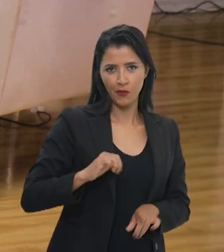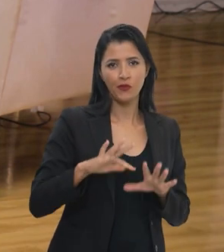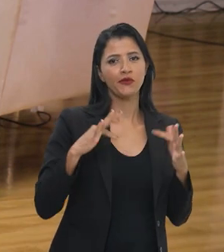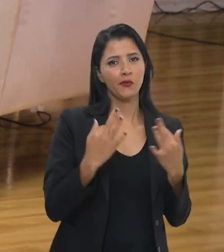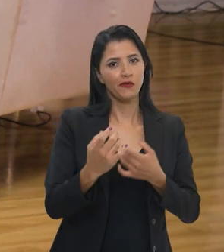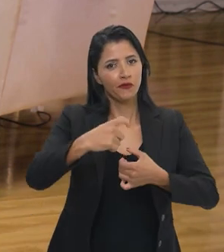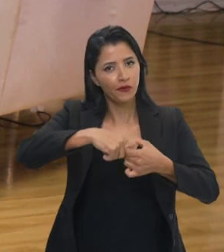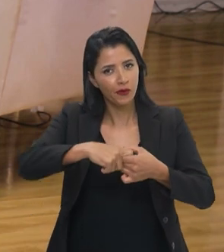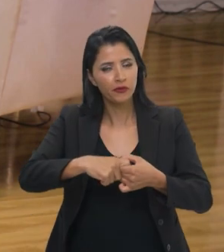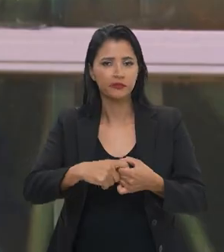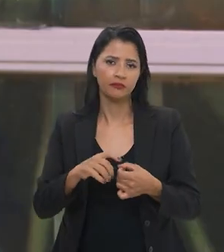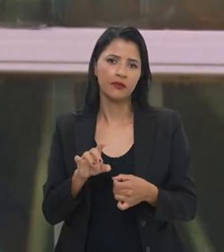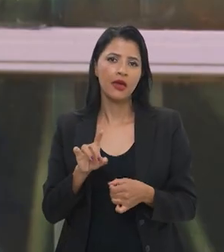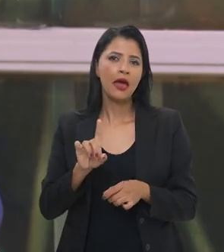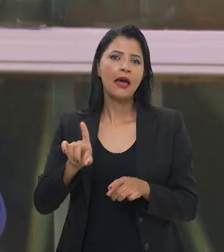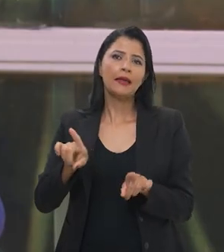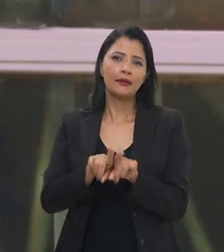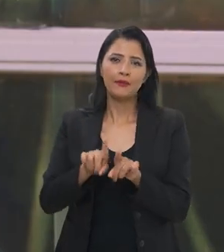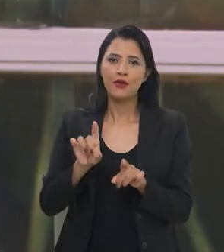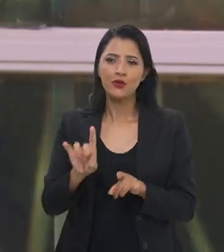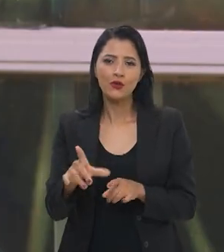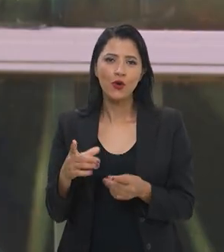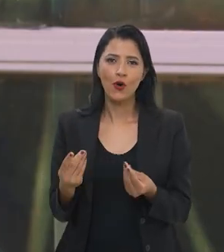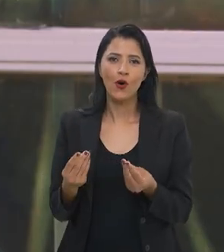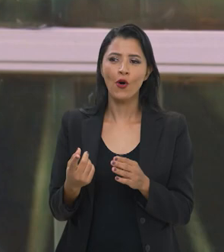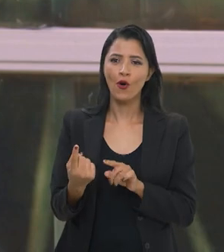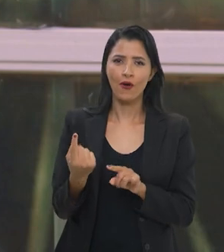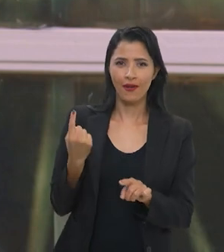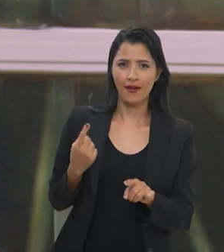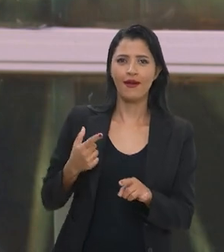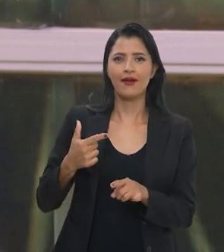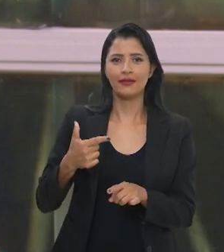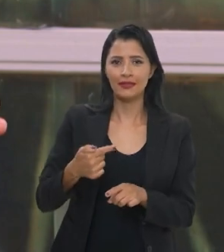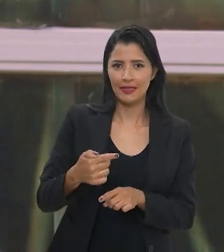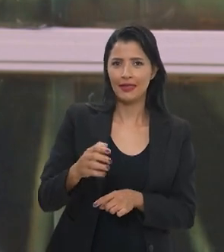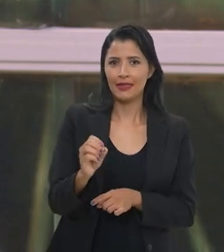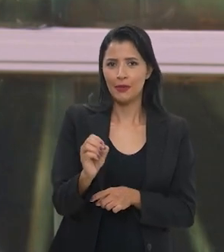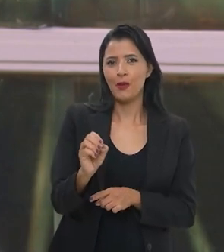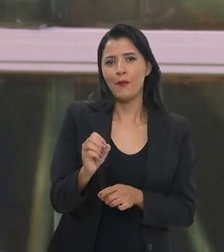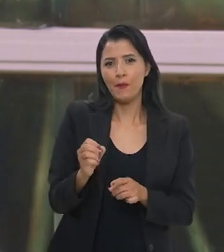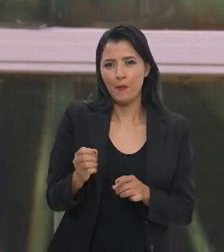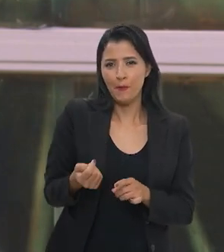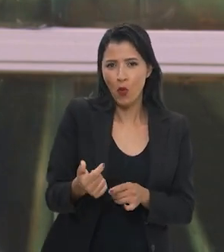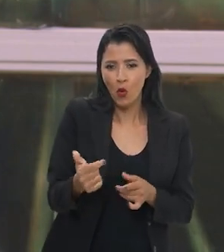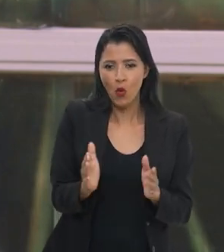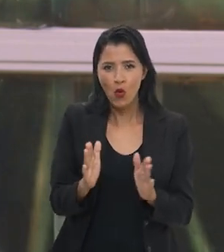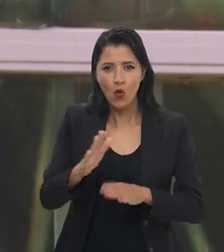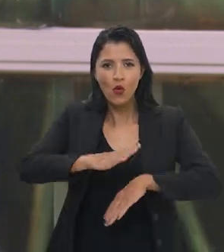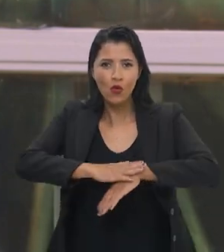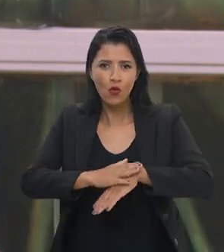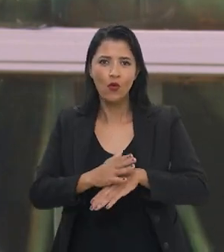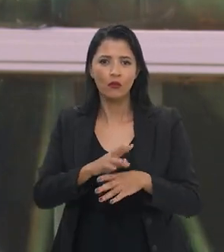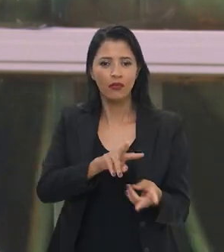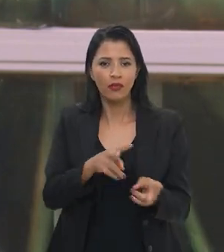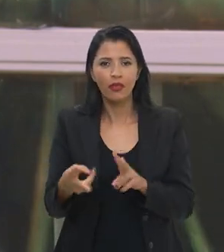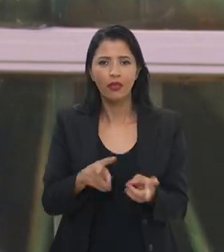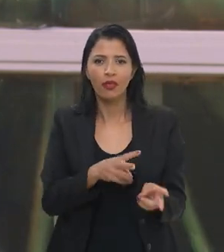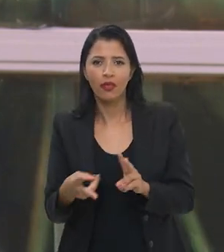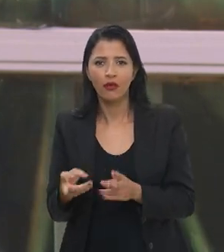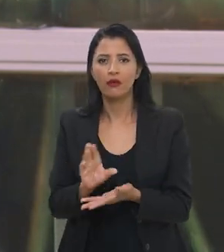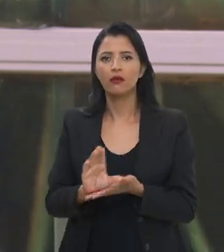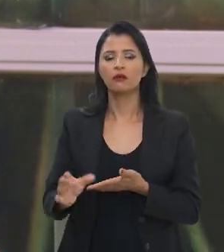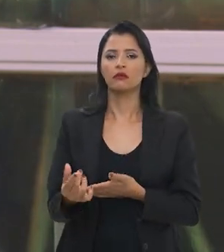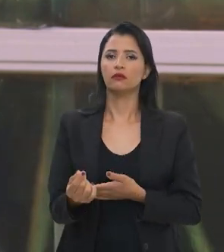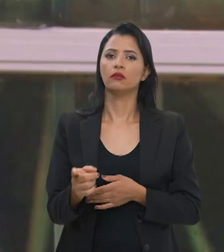do Bolsa Família e não apenas mais como praticou-se até bem pouco tempo como transferência de dinheiro